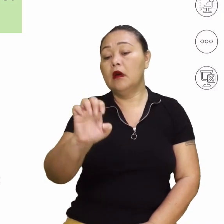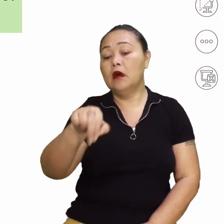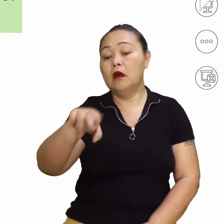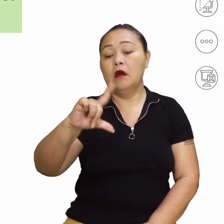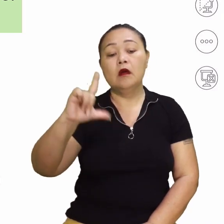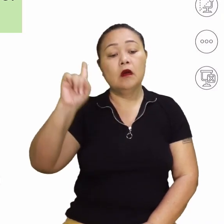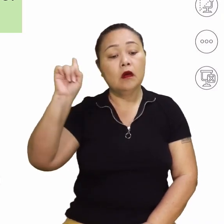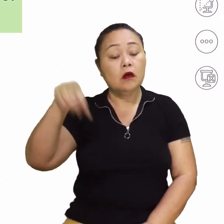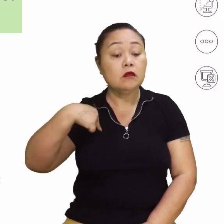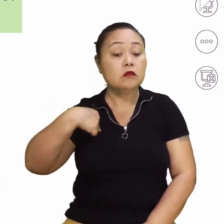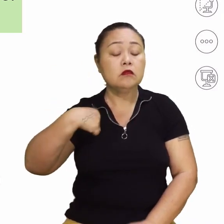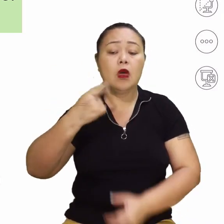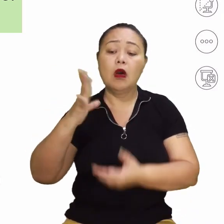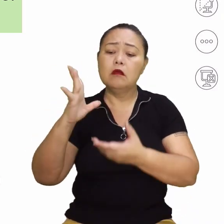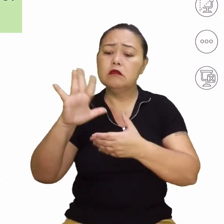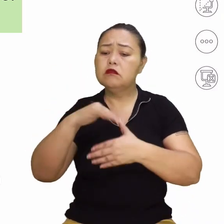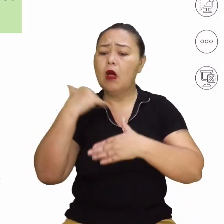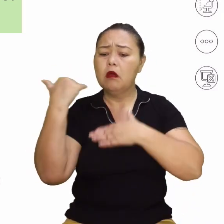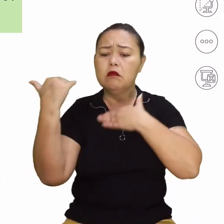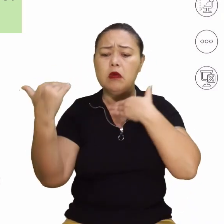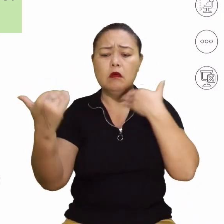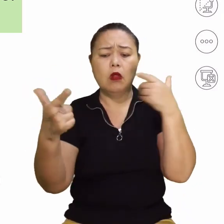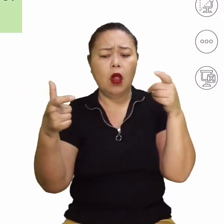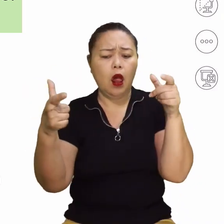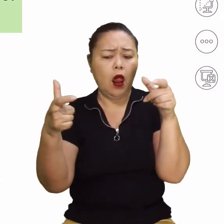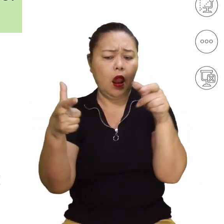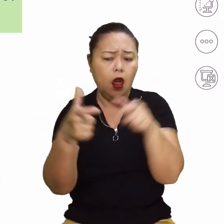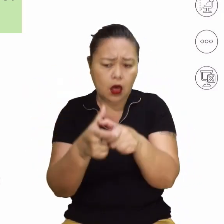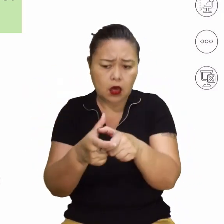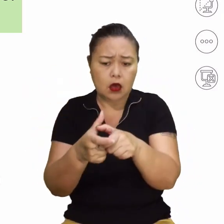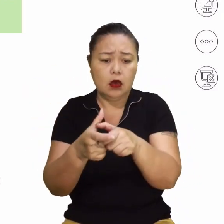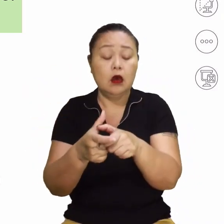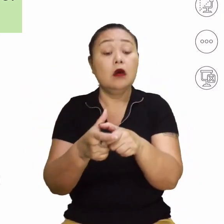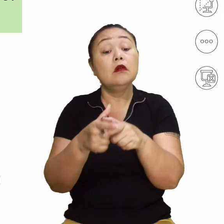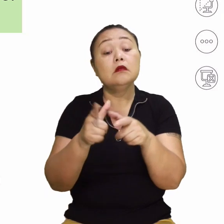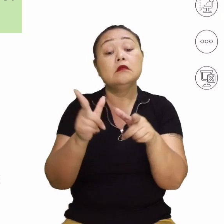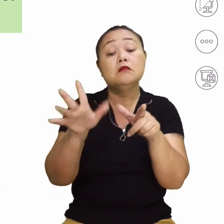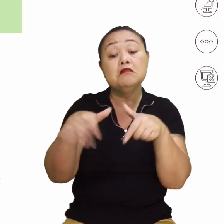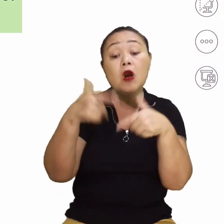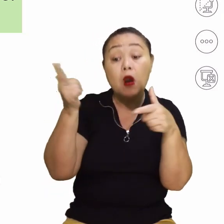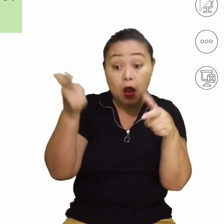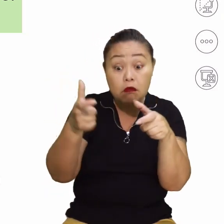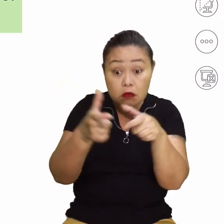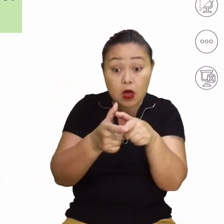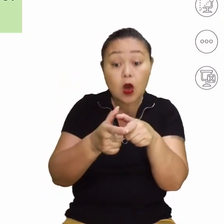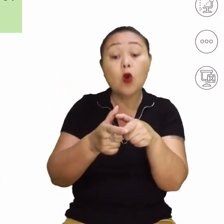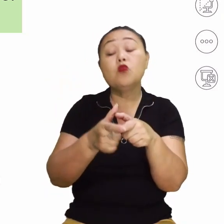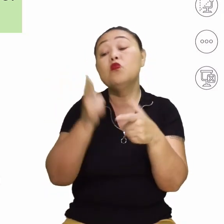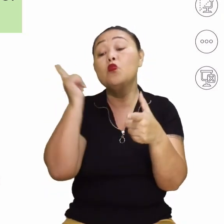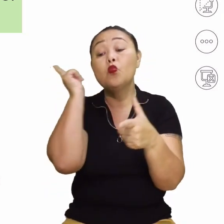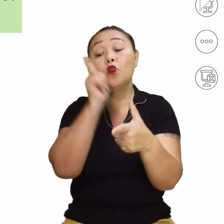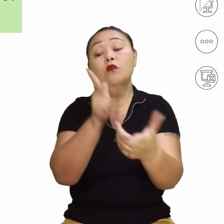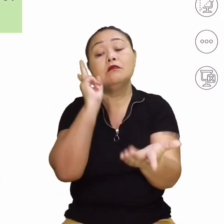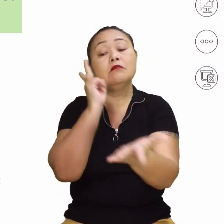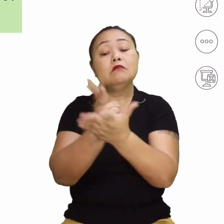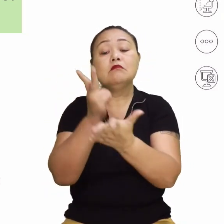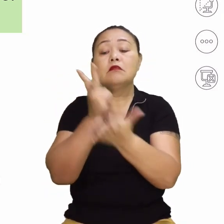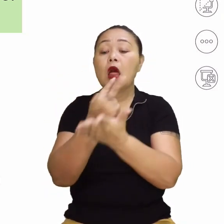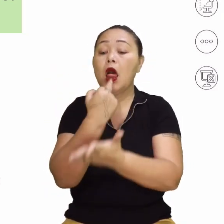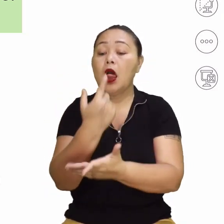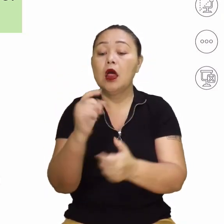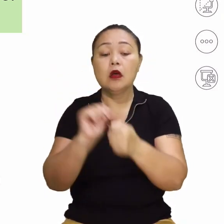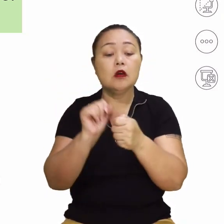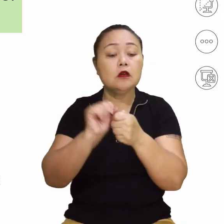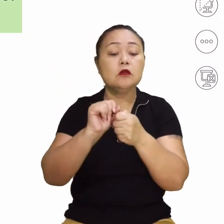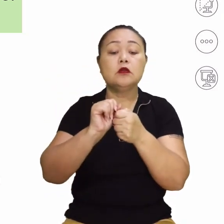praticamente dizimados mesmo reduzido consegue manter sua língua uma seu canto